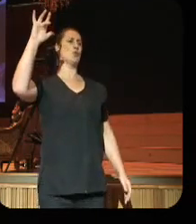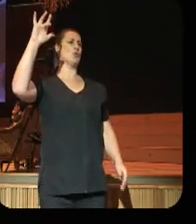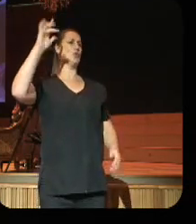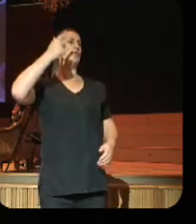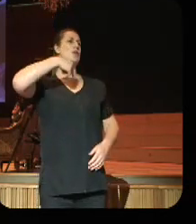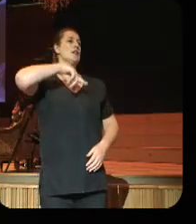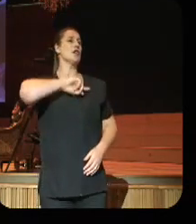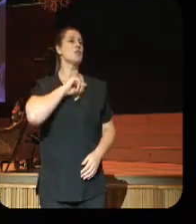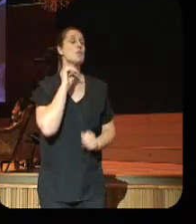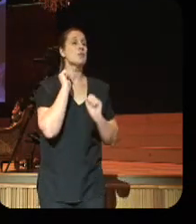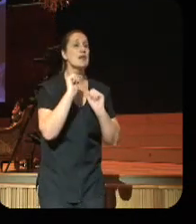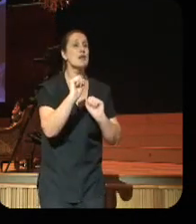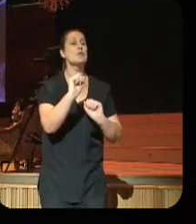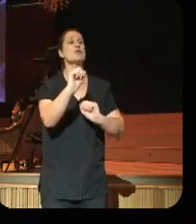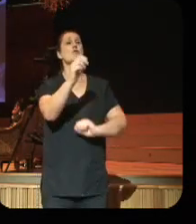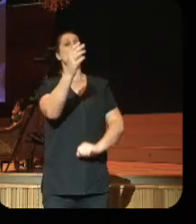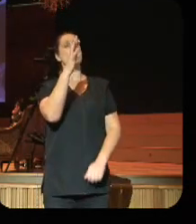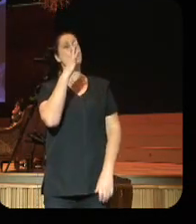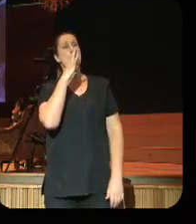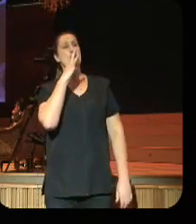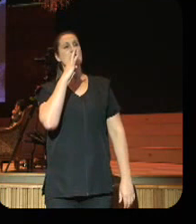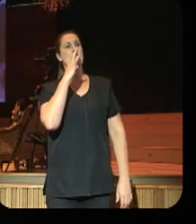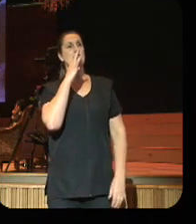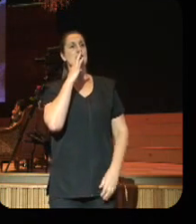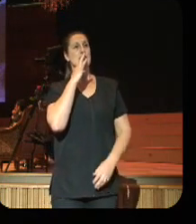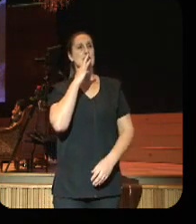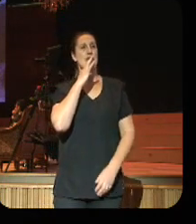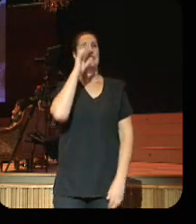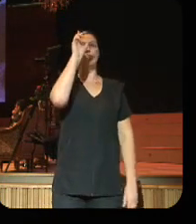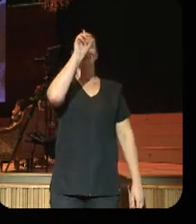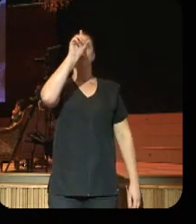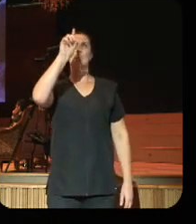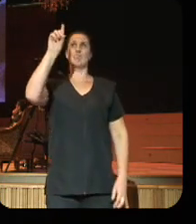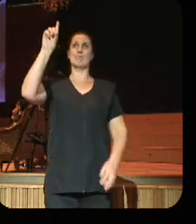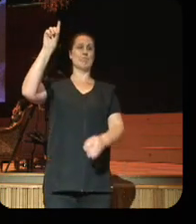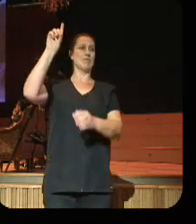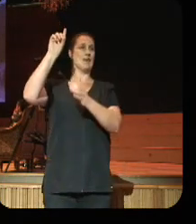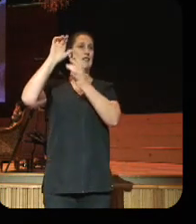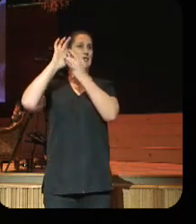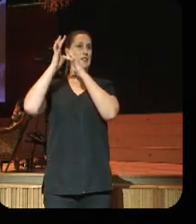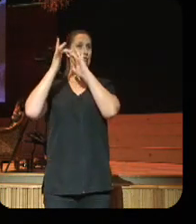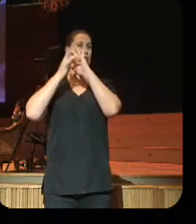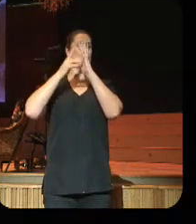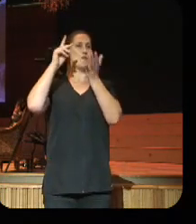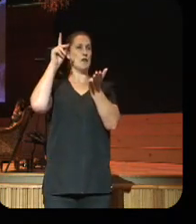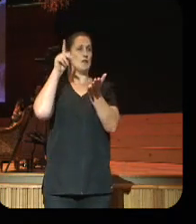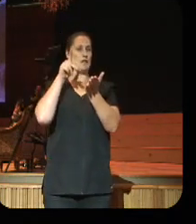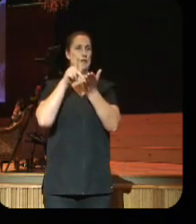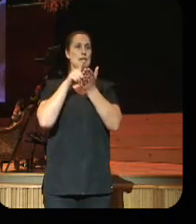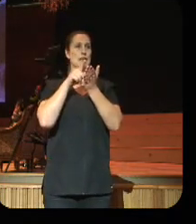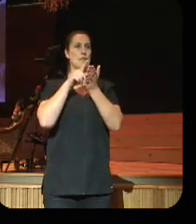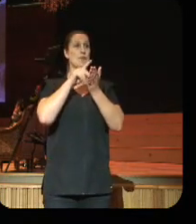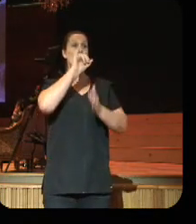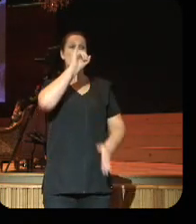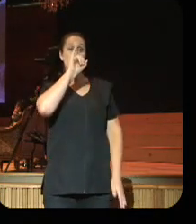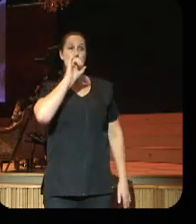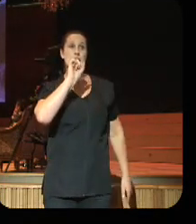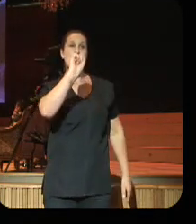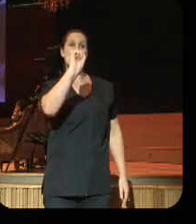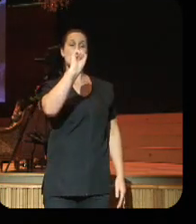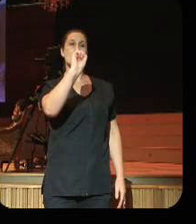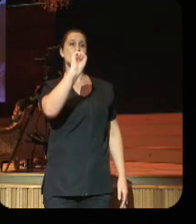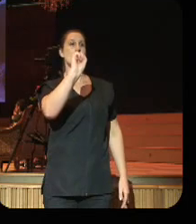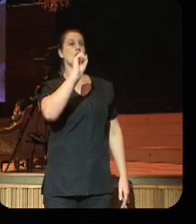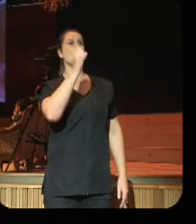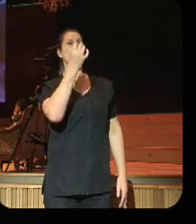pudéssemos conhecê-lo como Ele é. Isso está lá em Isaías